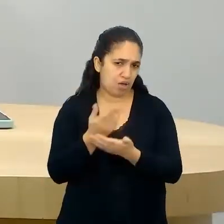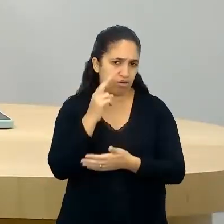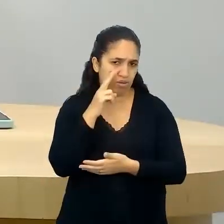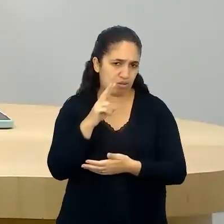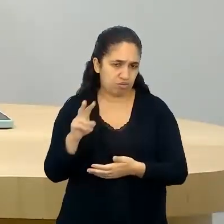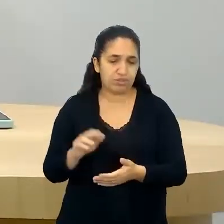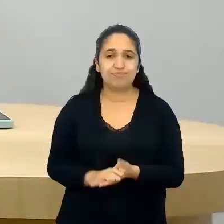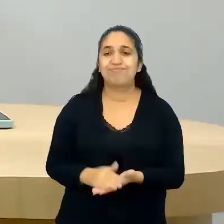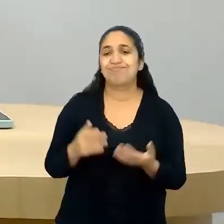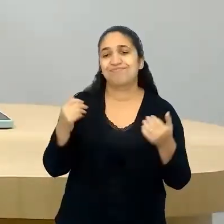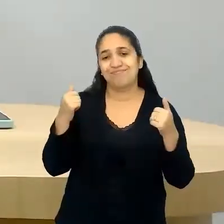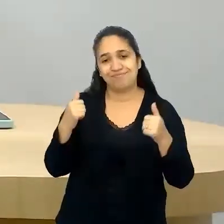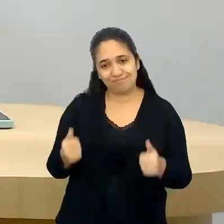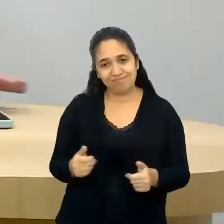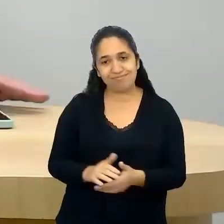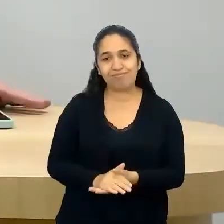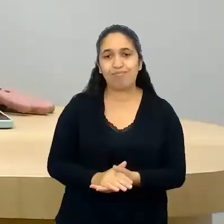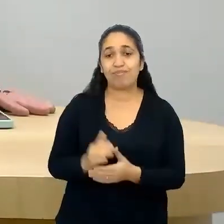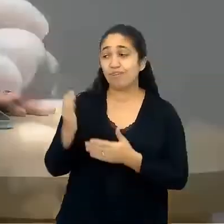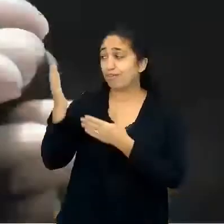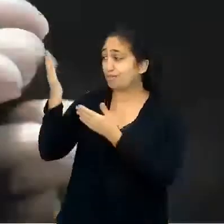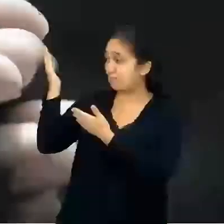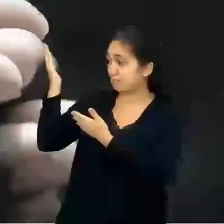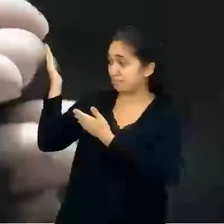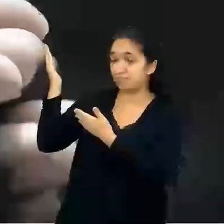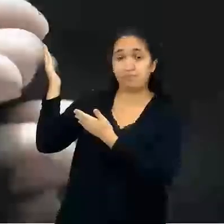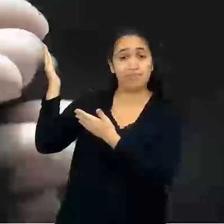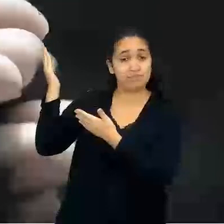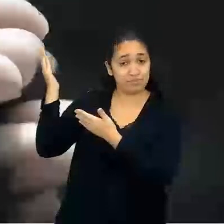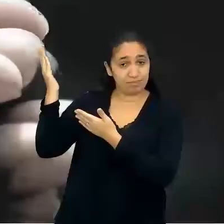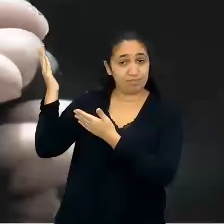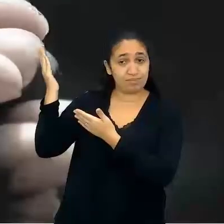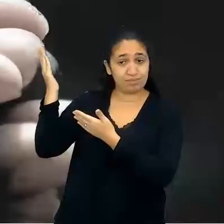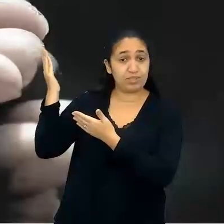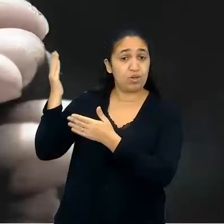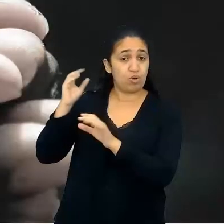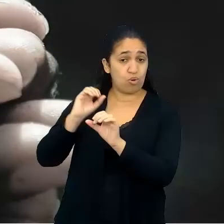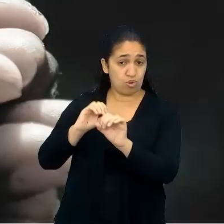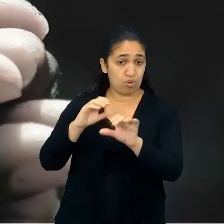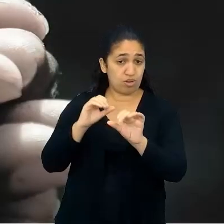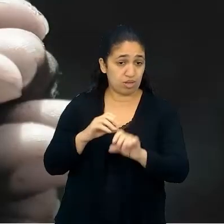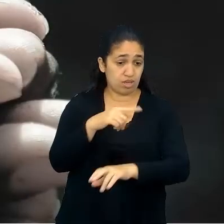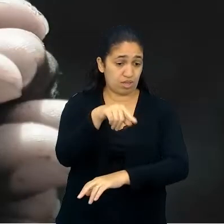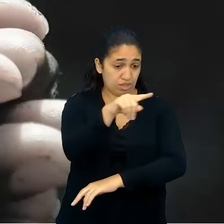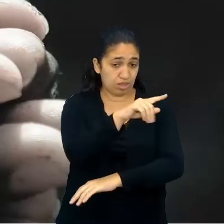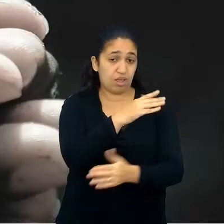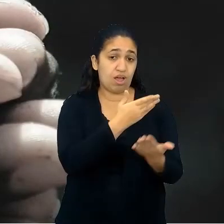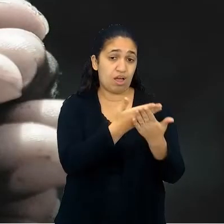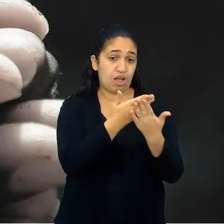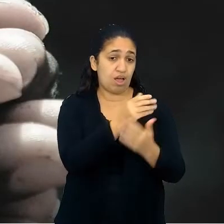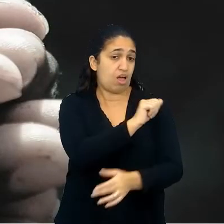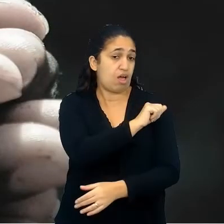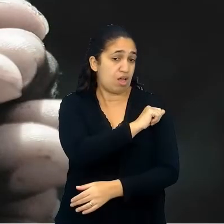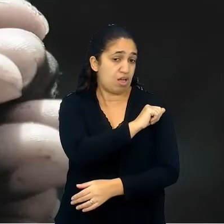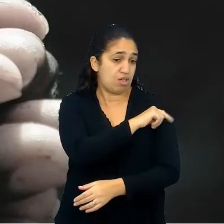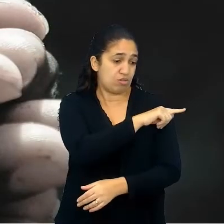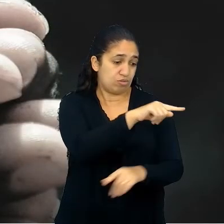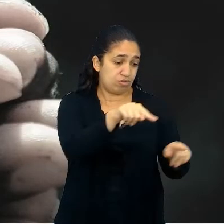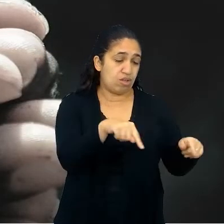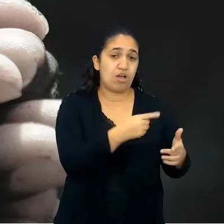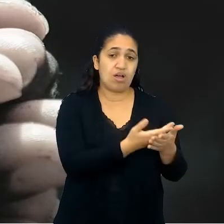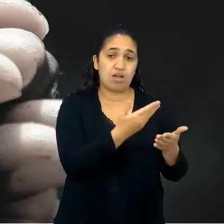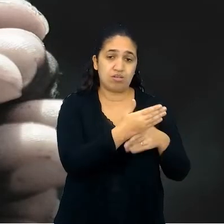Bom, é isso aí, galerinha. Então nós vamos ver aí orientações para o aluno, para vocês estarem desenvolvendo em sala de aula, né,